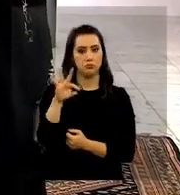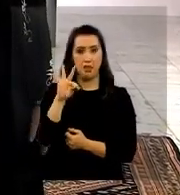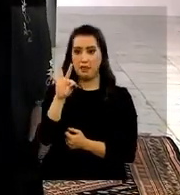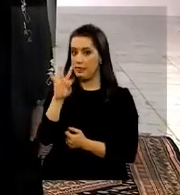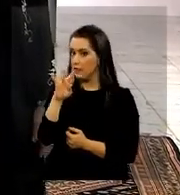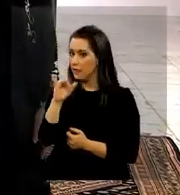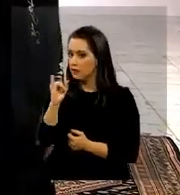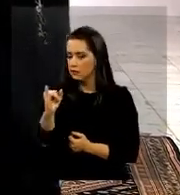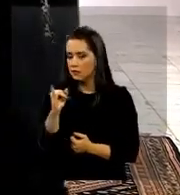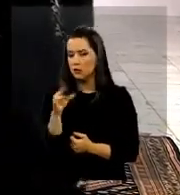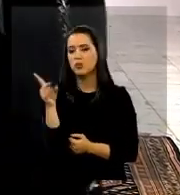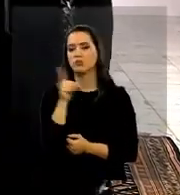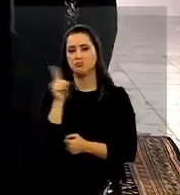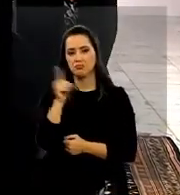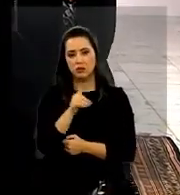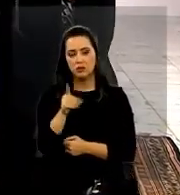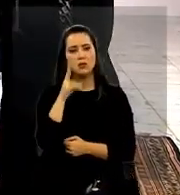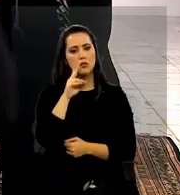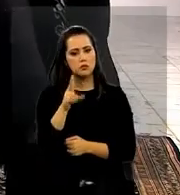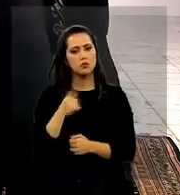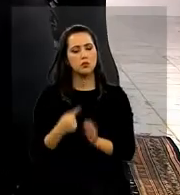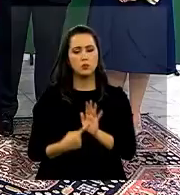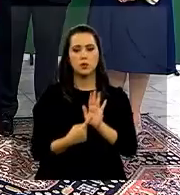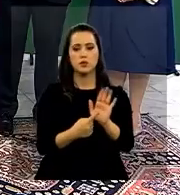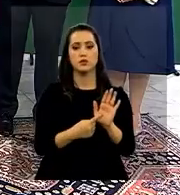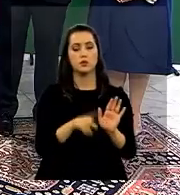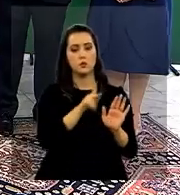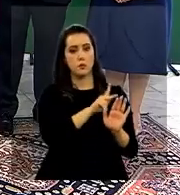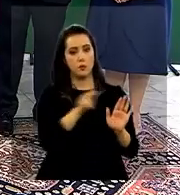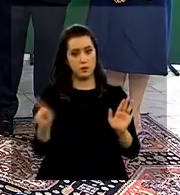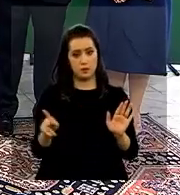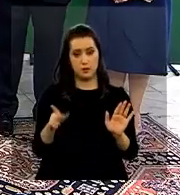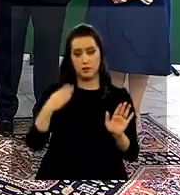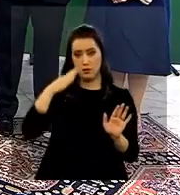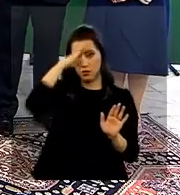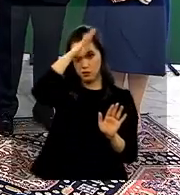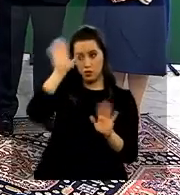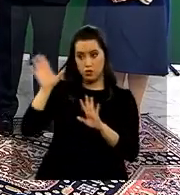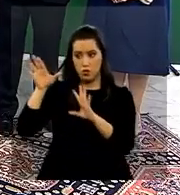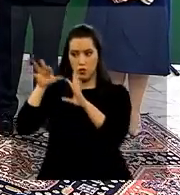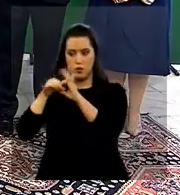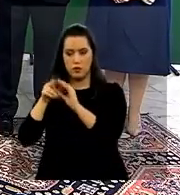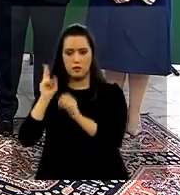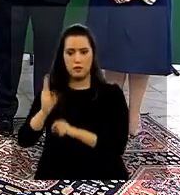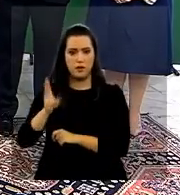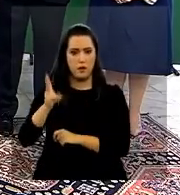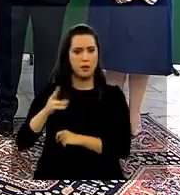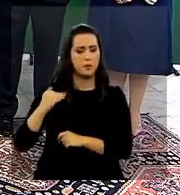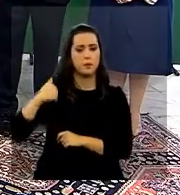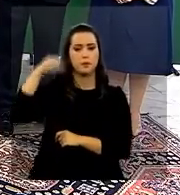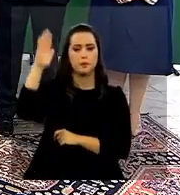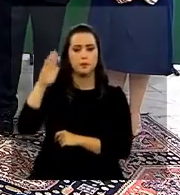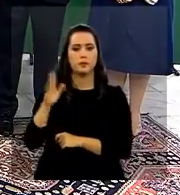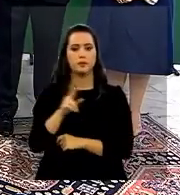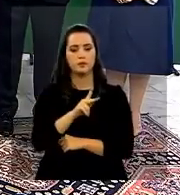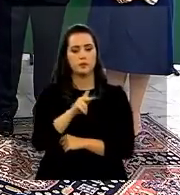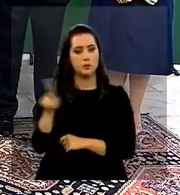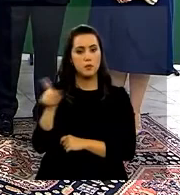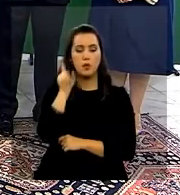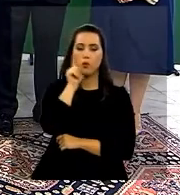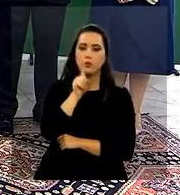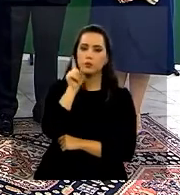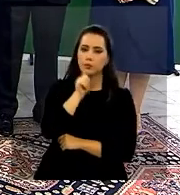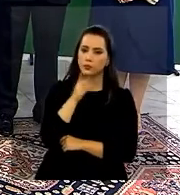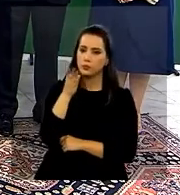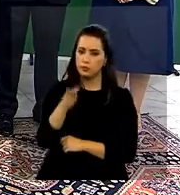uma tendência bem clara e manifesta do presidente Jair Bolsonaro de se aproximar cada vez mais aos Estados Unidos,